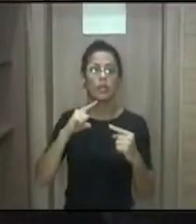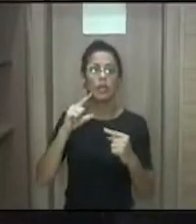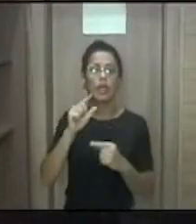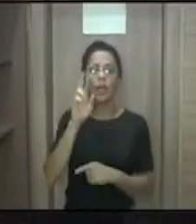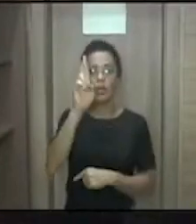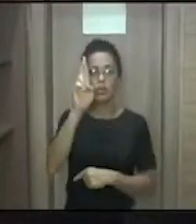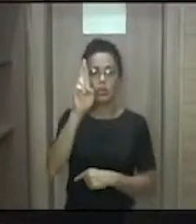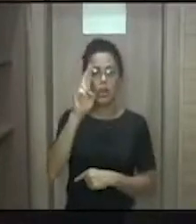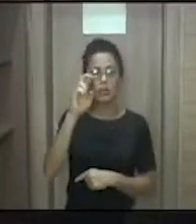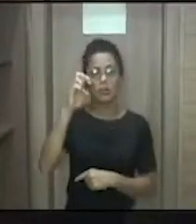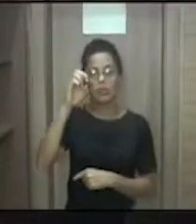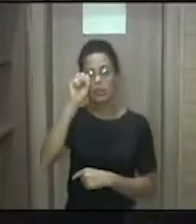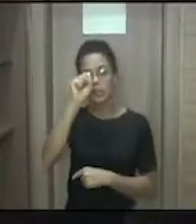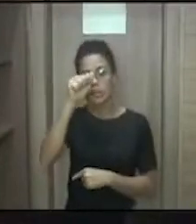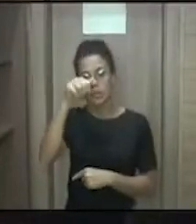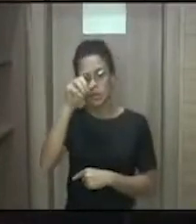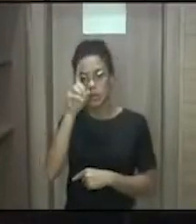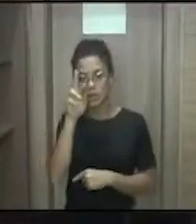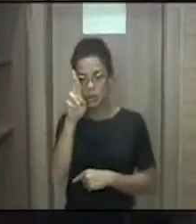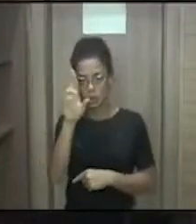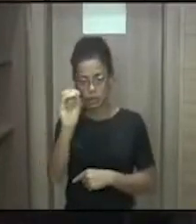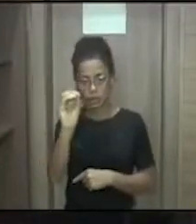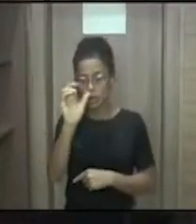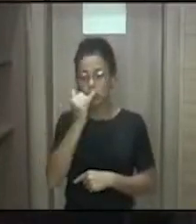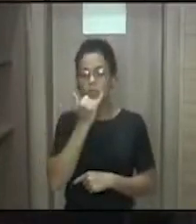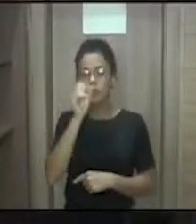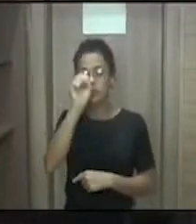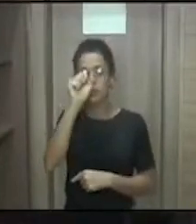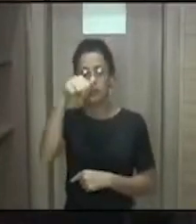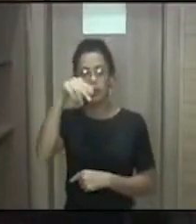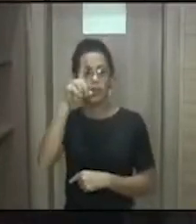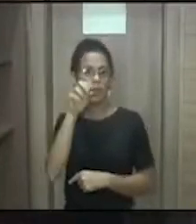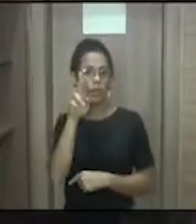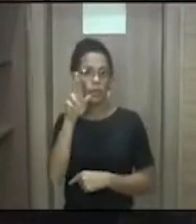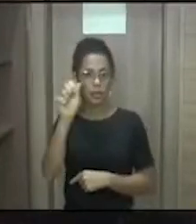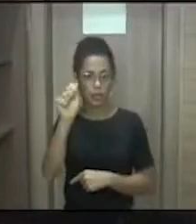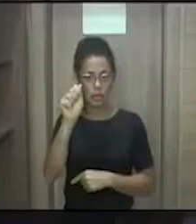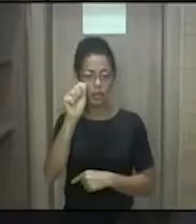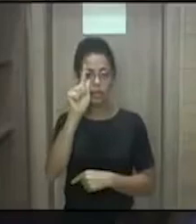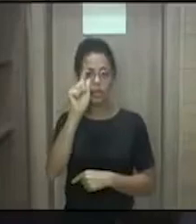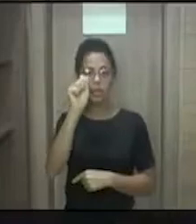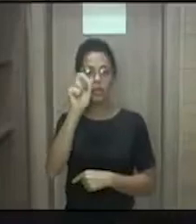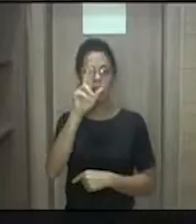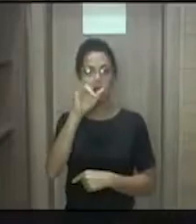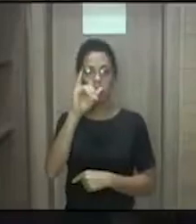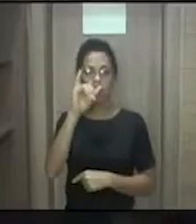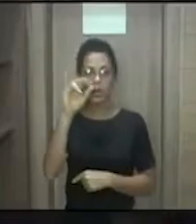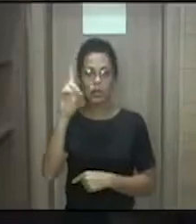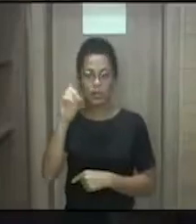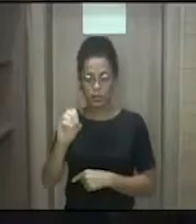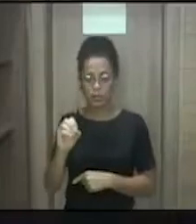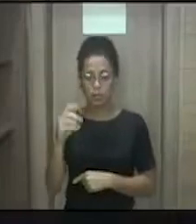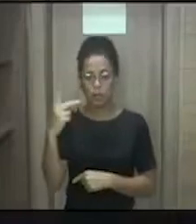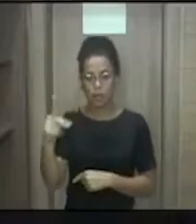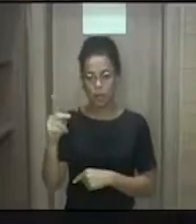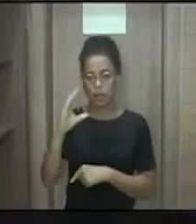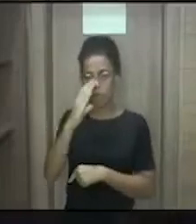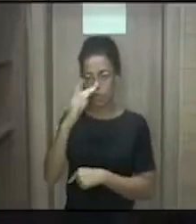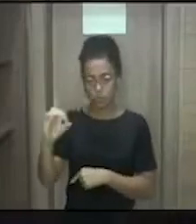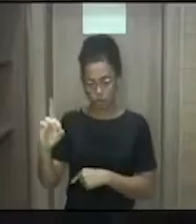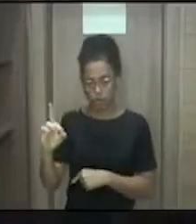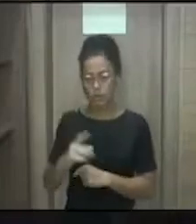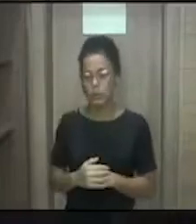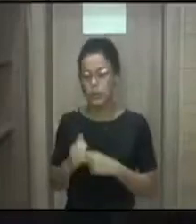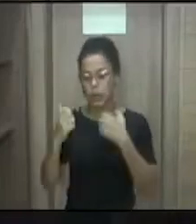Garrido, que é a devolutiva dos dados aos municípios. Tem gestores, né, em muitos municípios a rotatividade é muito